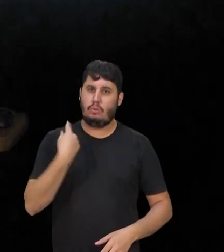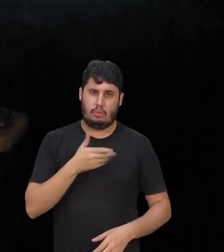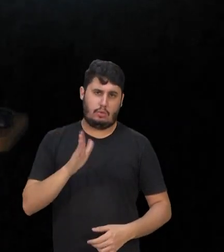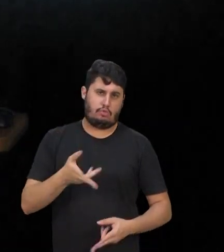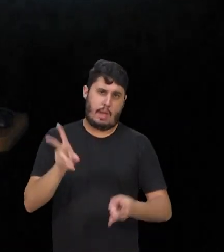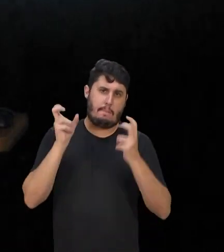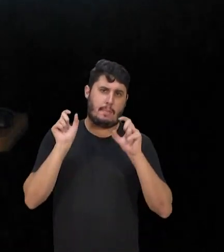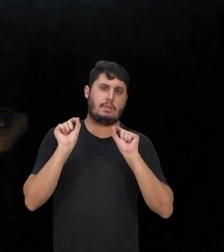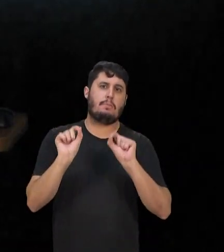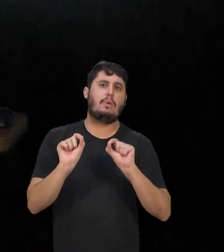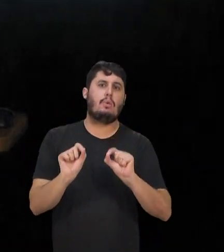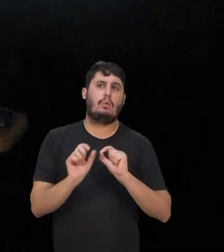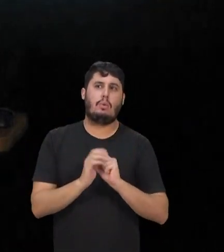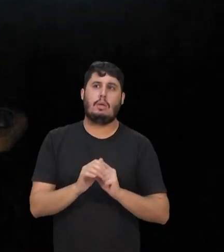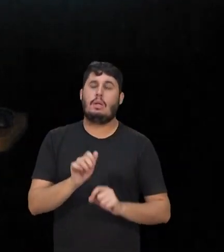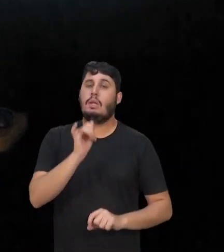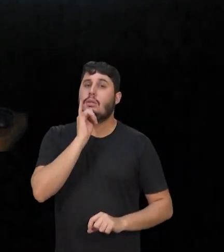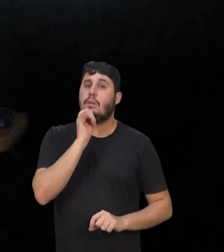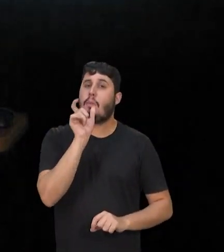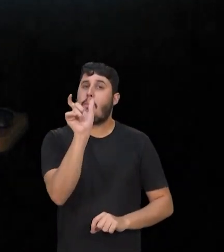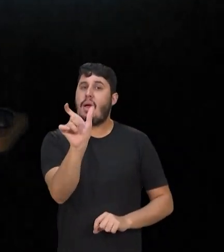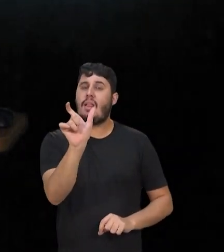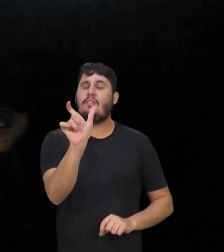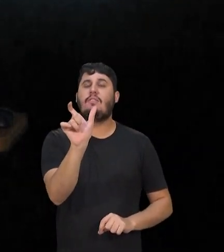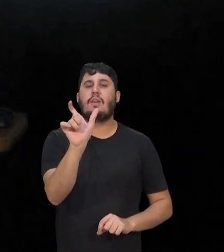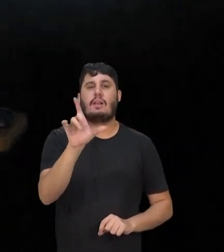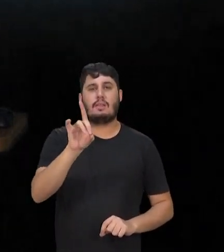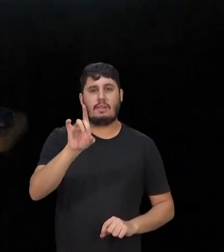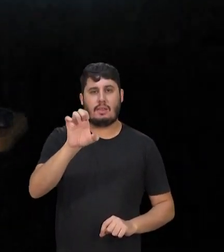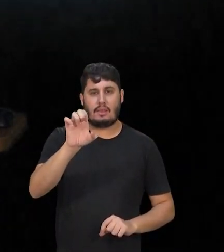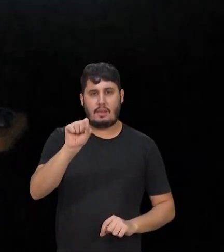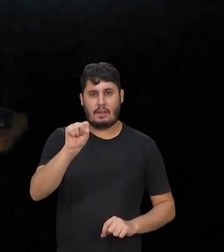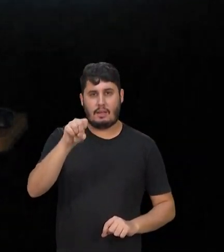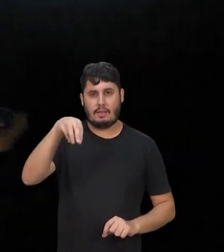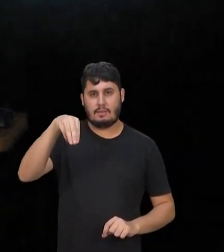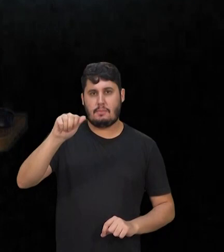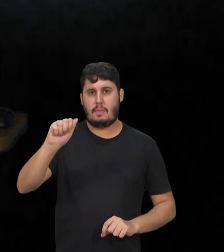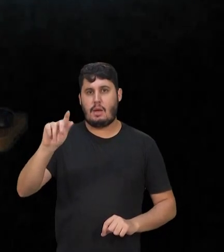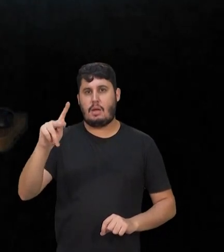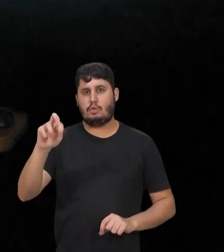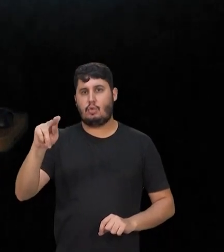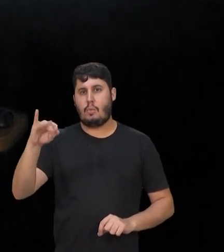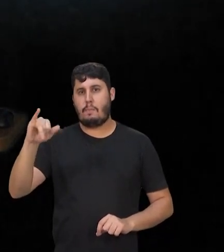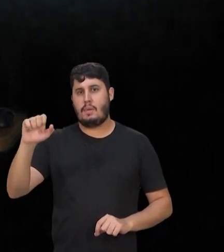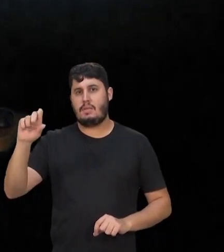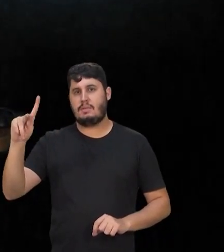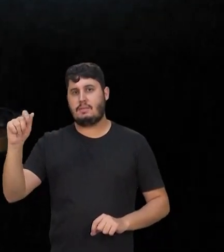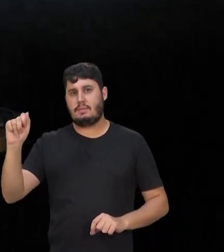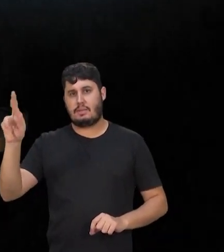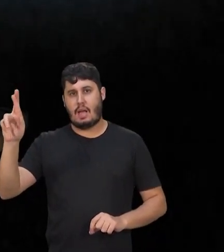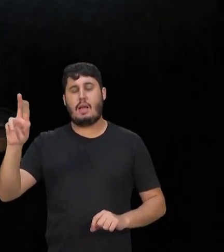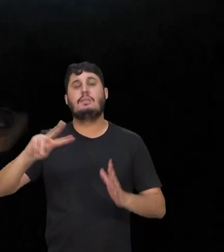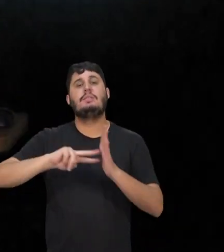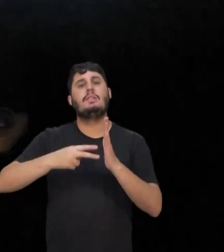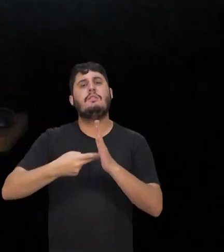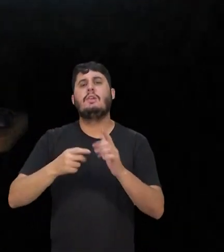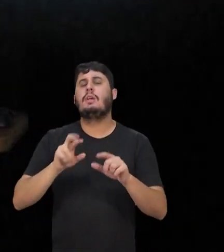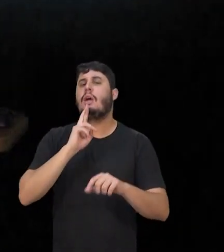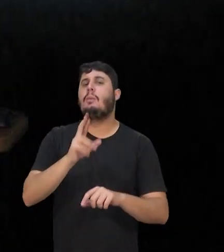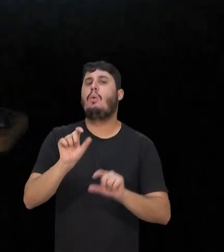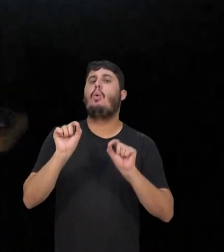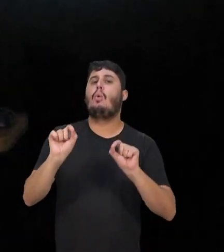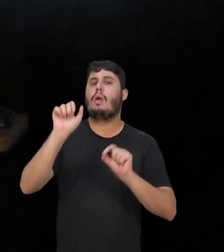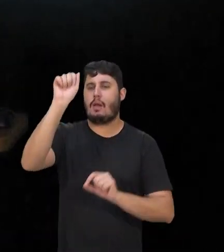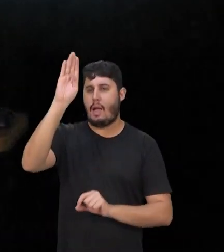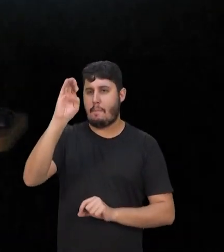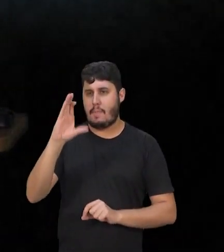Então, desmachupizar significa o quê? Se refere ao que aqui? Tem relação com o quê? Analisem aí as alternativas,